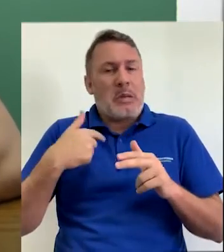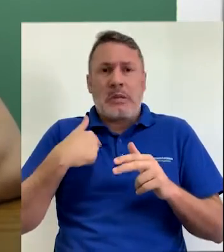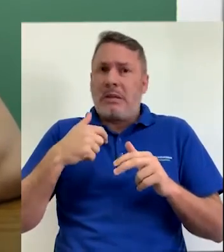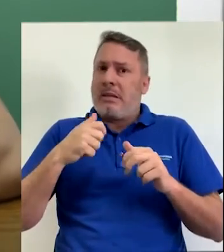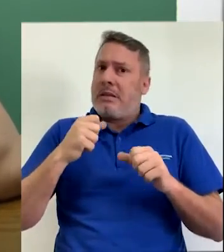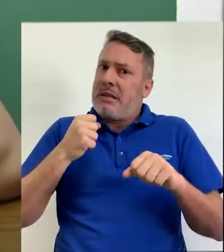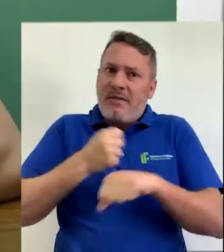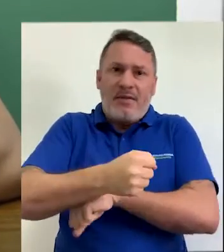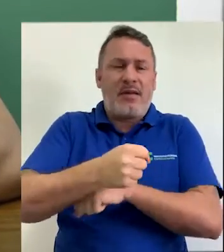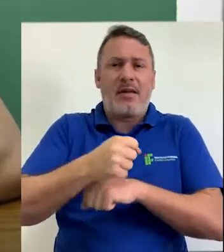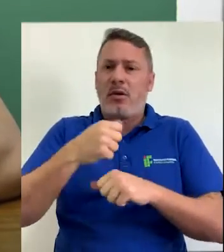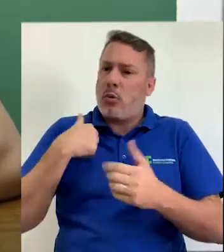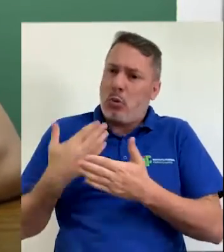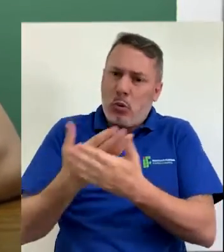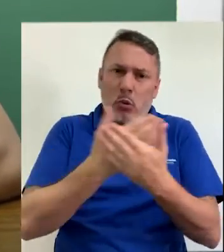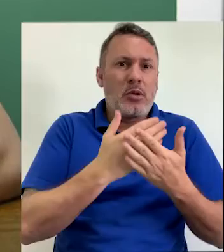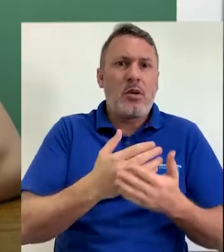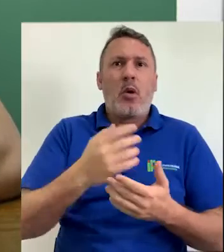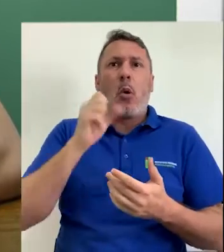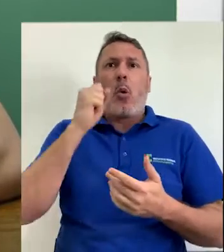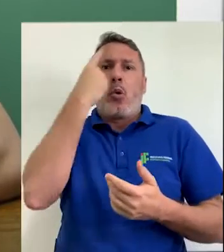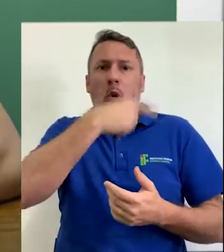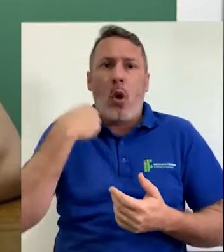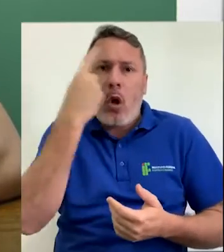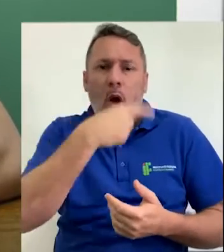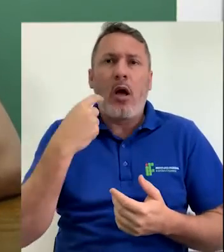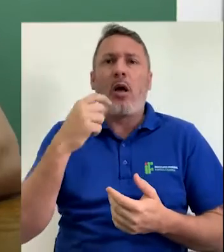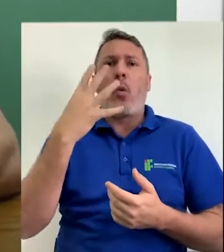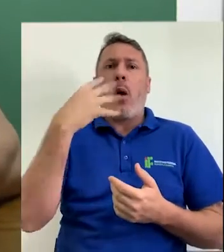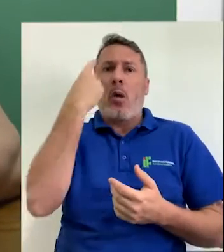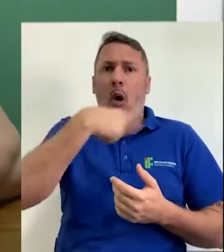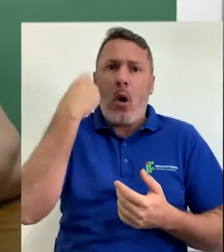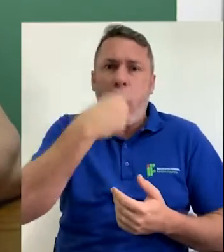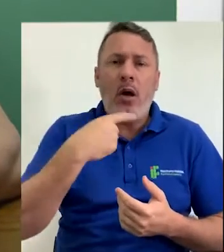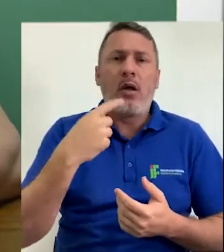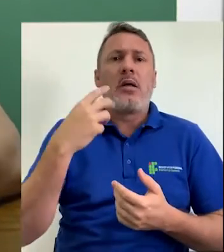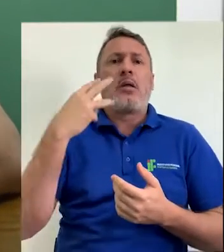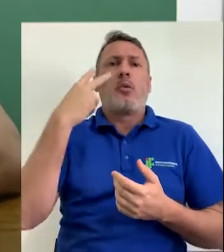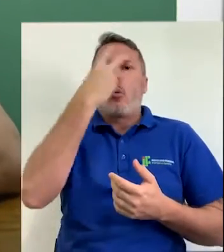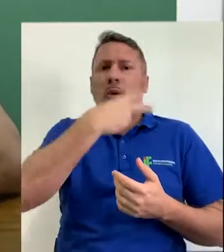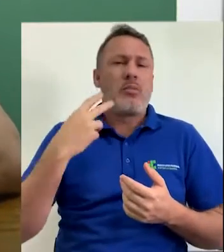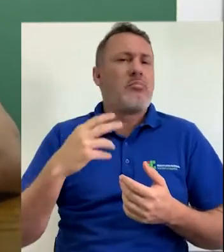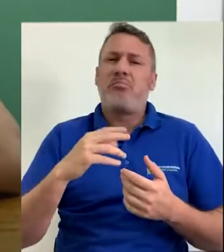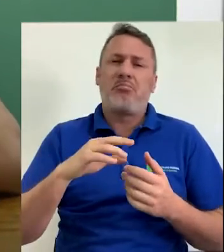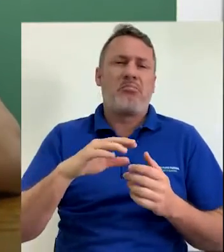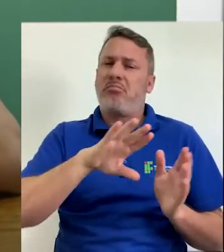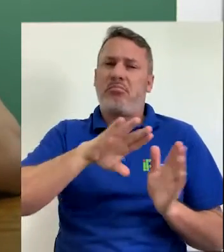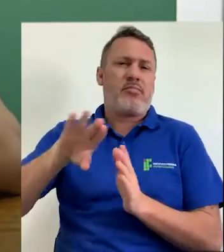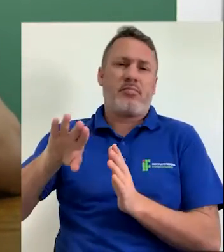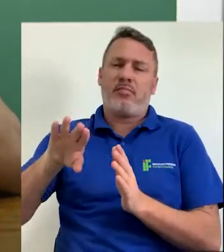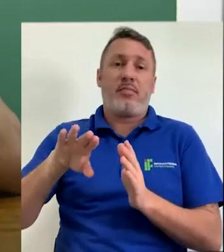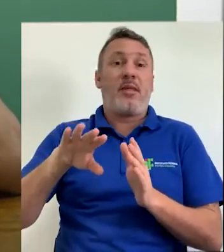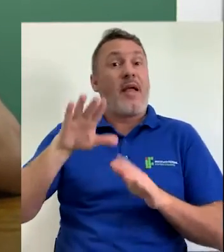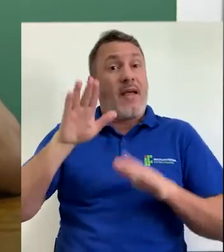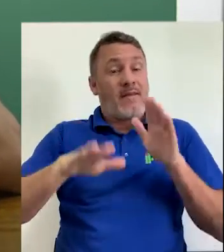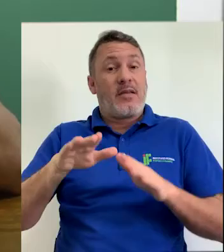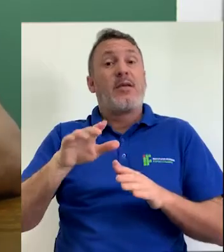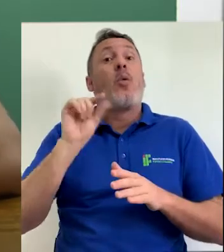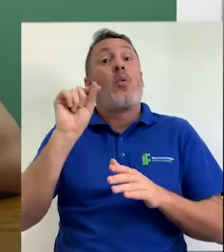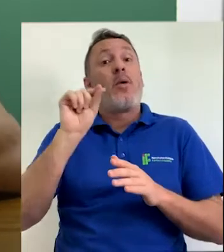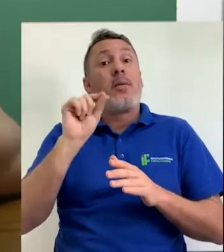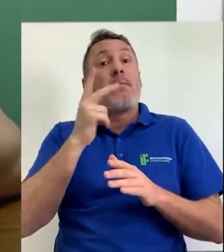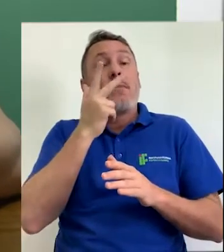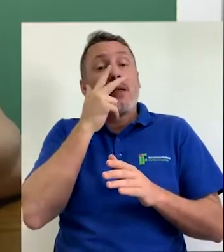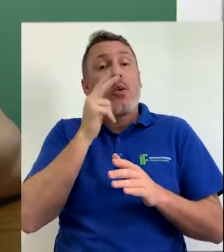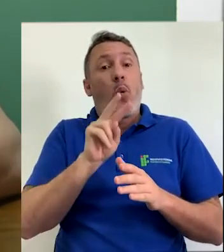8 horas, 4 horas, 3 horas de estudos. Muitas vezes a pergunta e o direcionamento